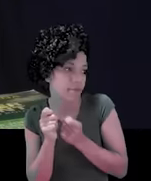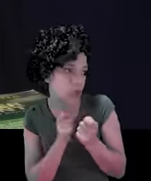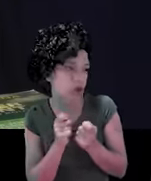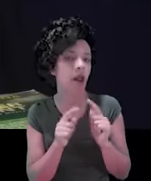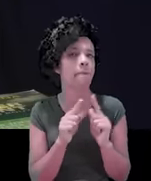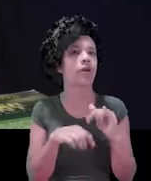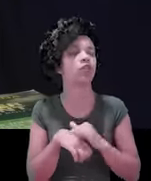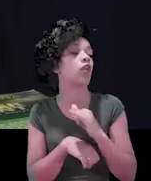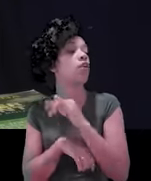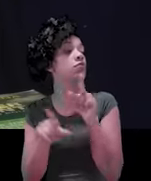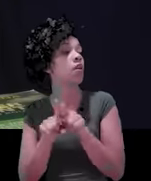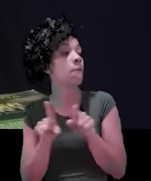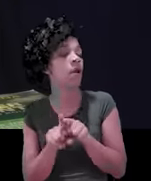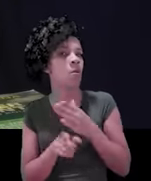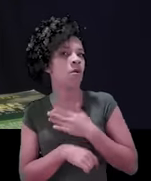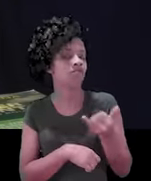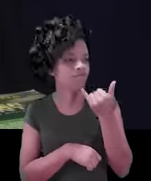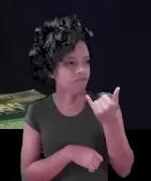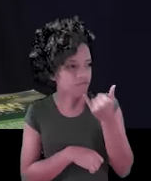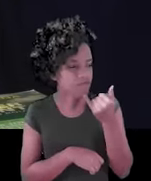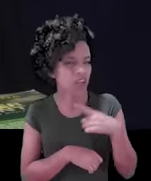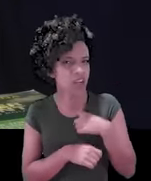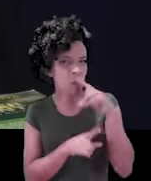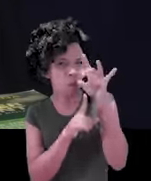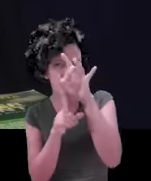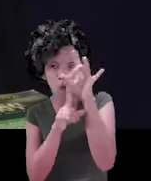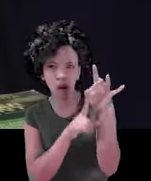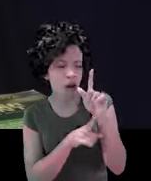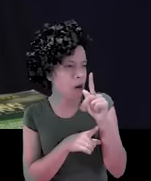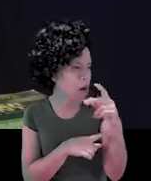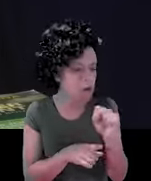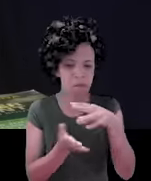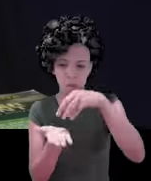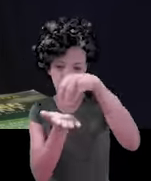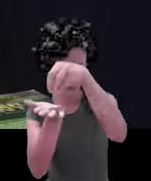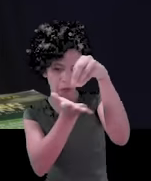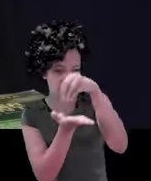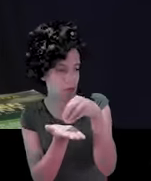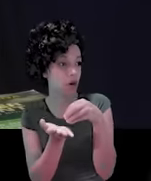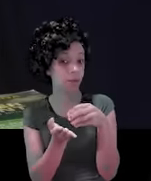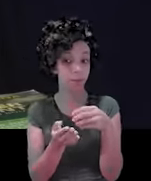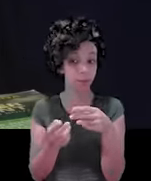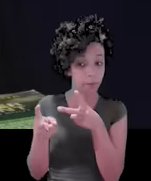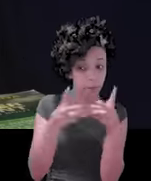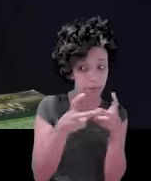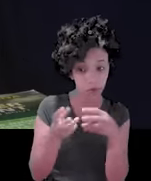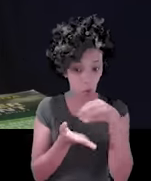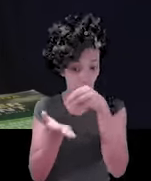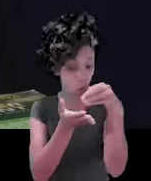redundância né então eu vou água também com o meu celular eles têm antena GPS né e a carteira Náutica também no celular pro Ver a rota